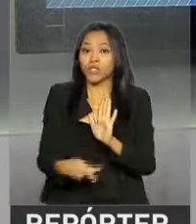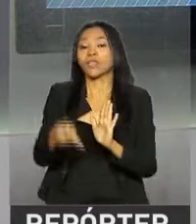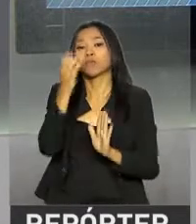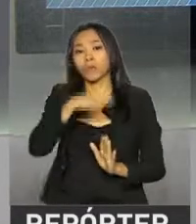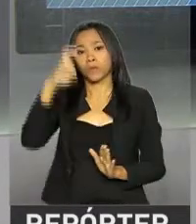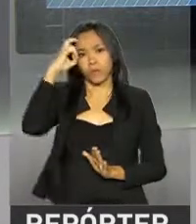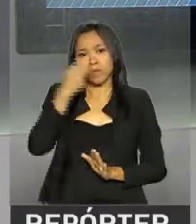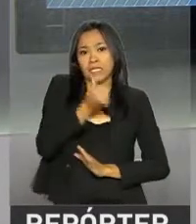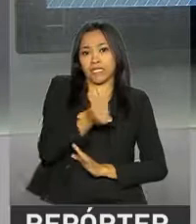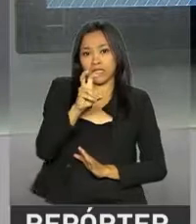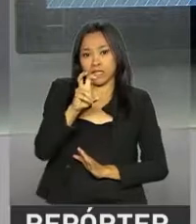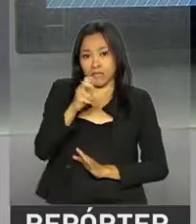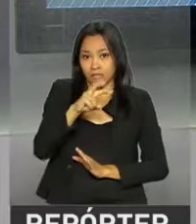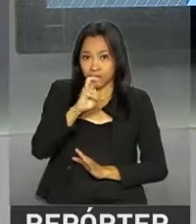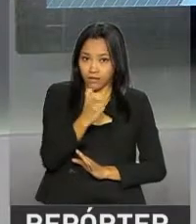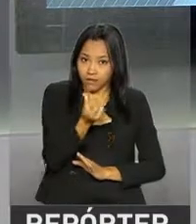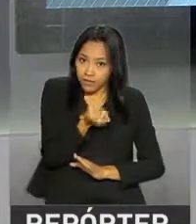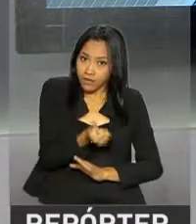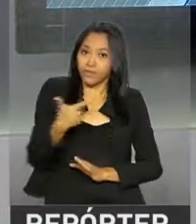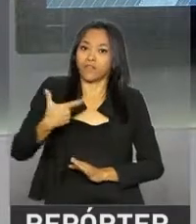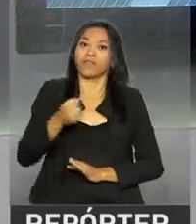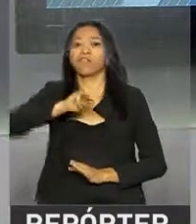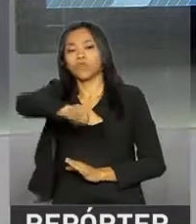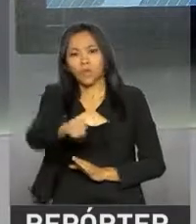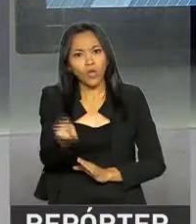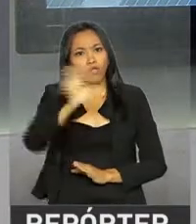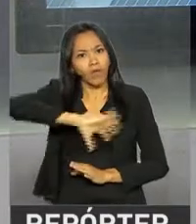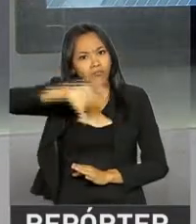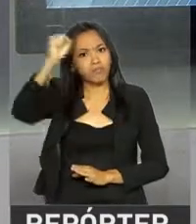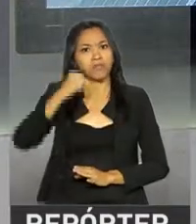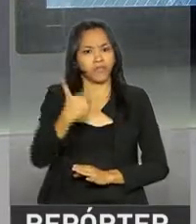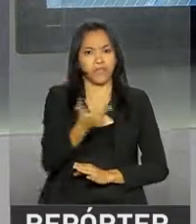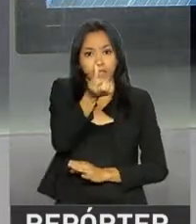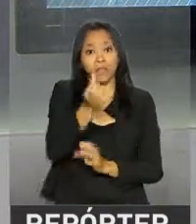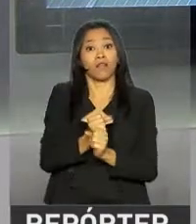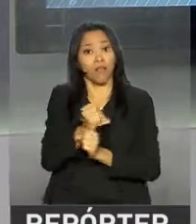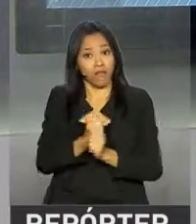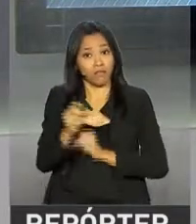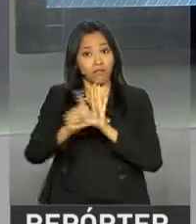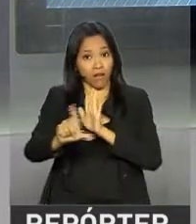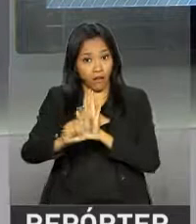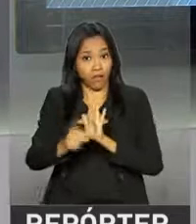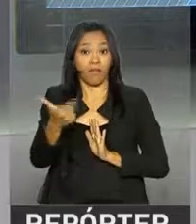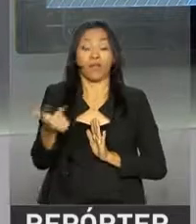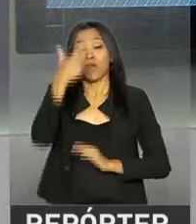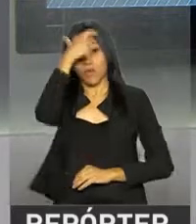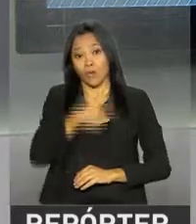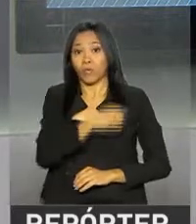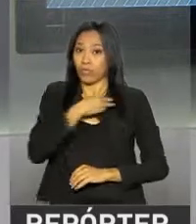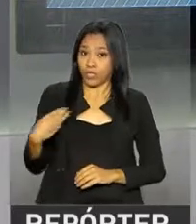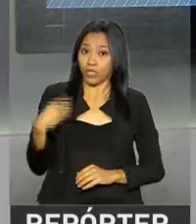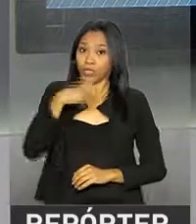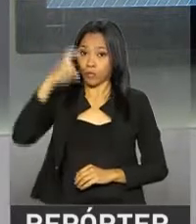620 milhões de reais um recorde nos 26 anos de funcionamento da lei segundo o ministro da cultura o resultado é positivo